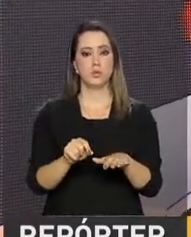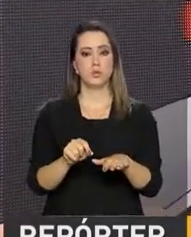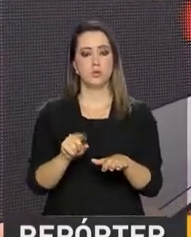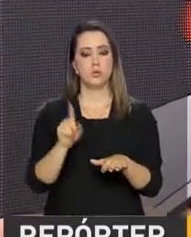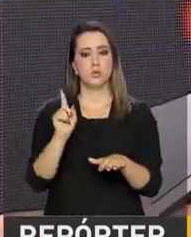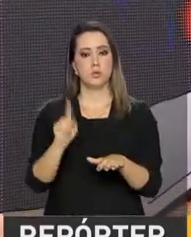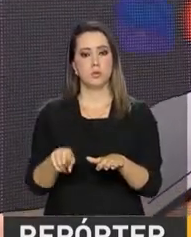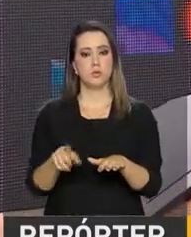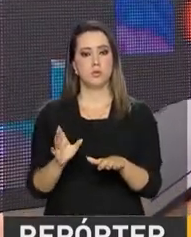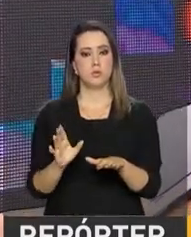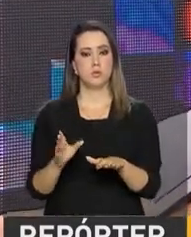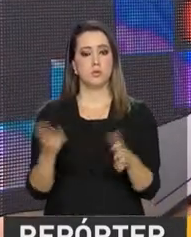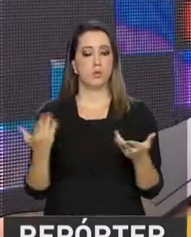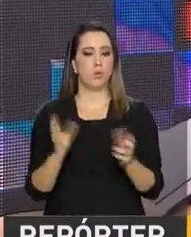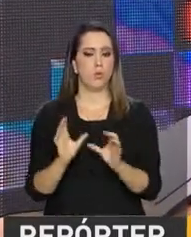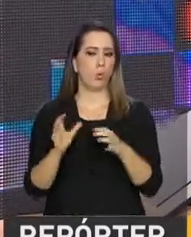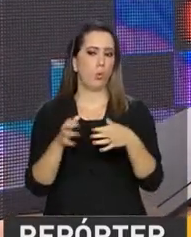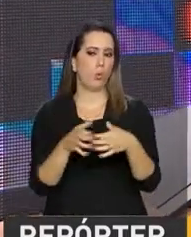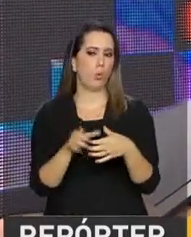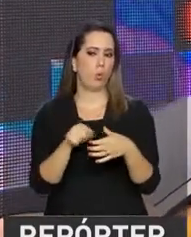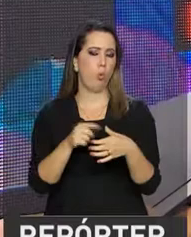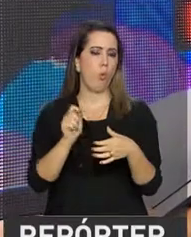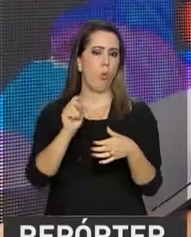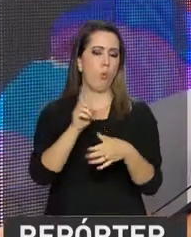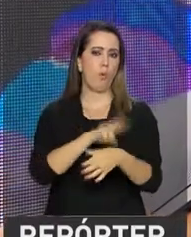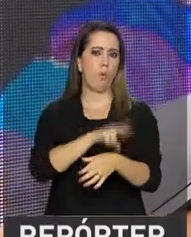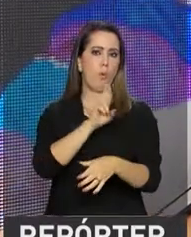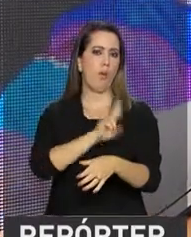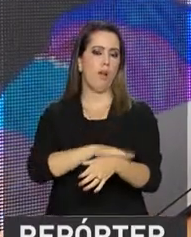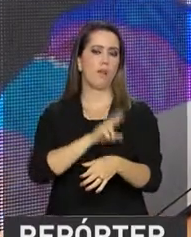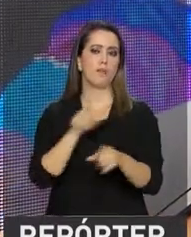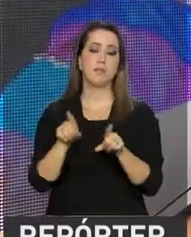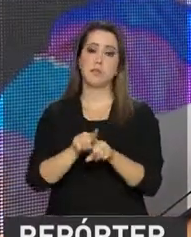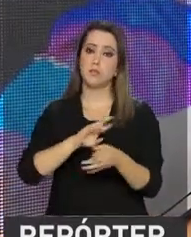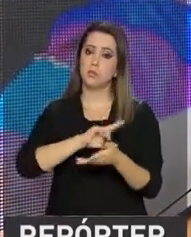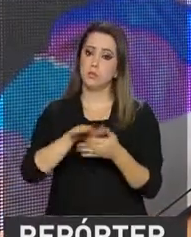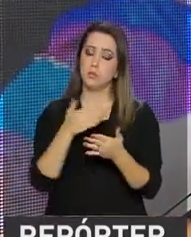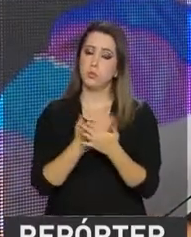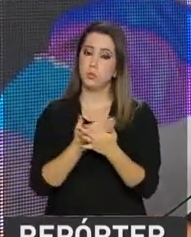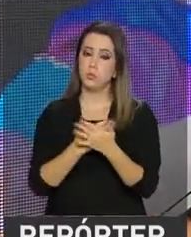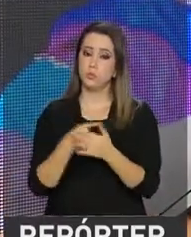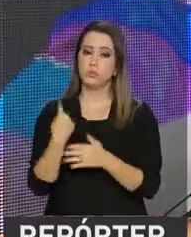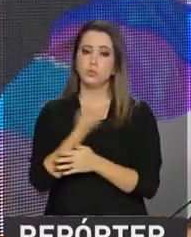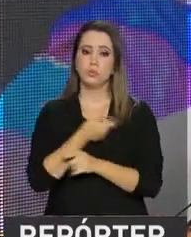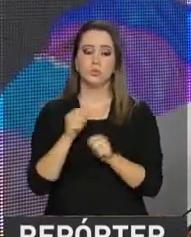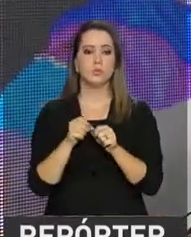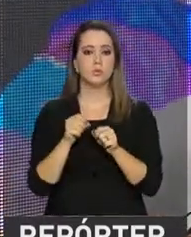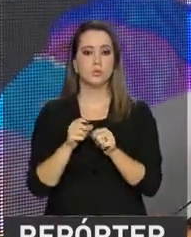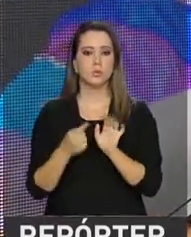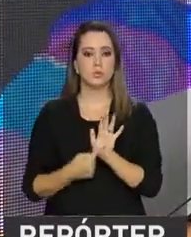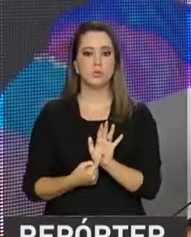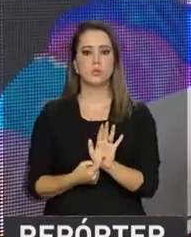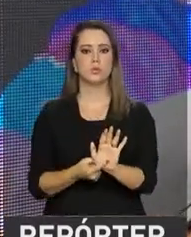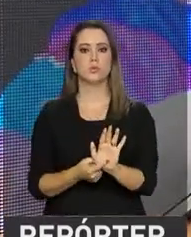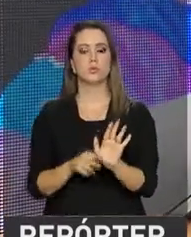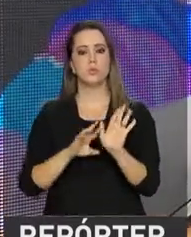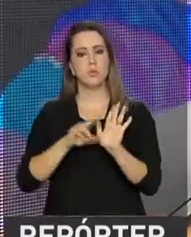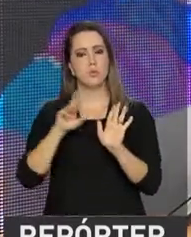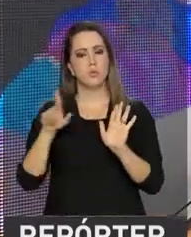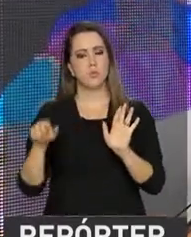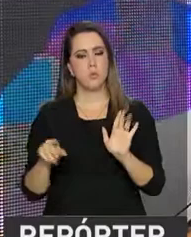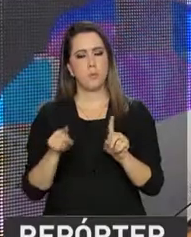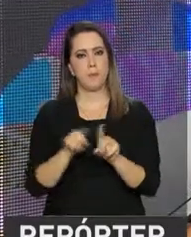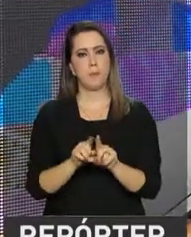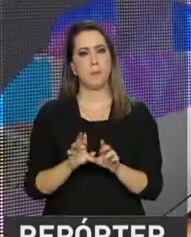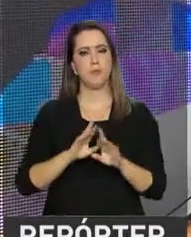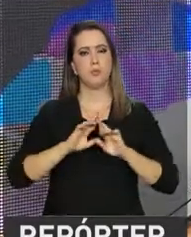seja por gênero, seja por raça, a partir de um estudo que nós fizemos, né, apontando as desigualdades